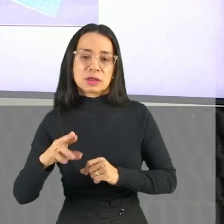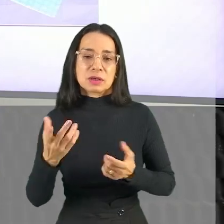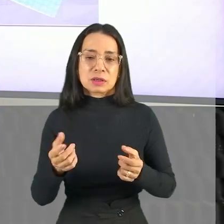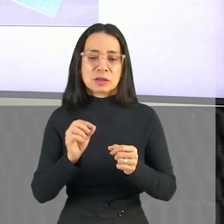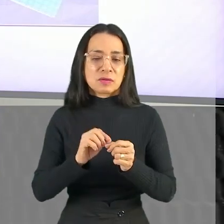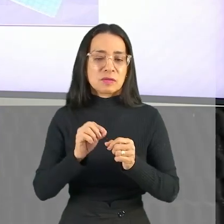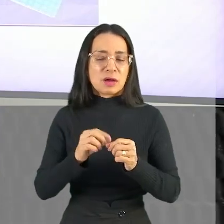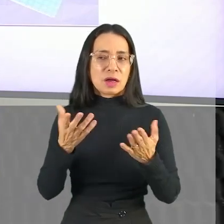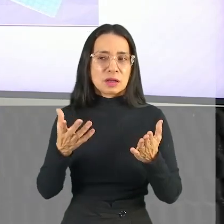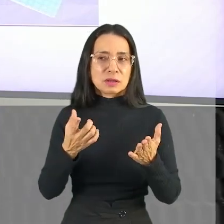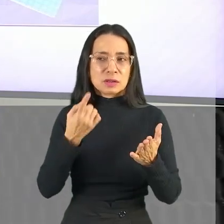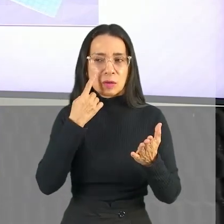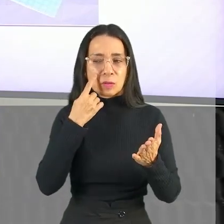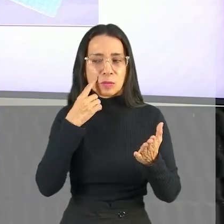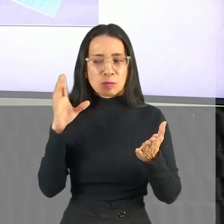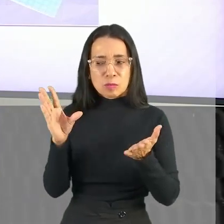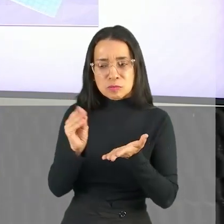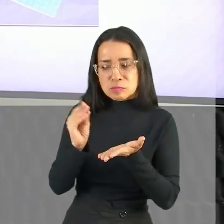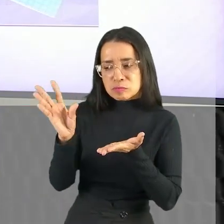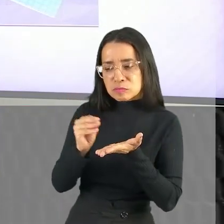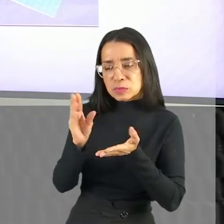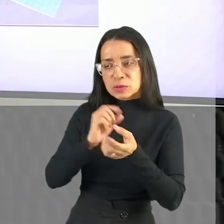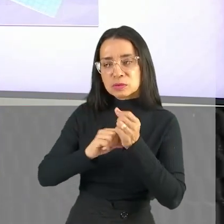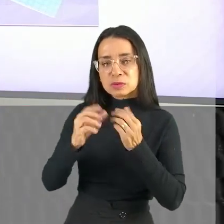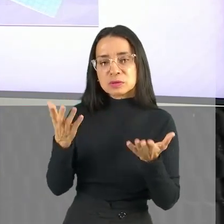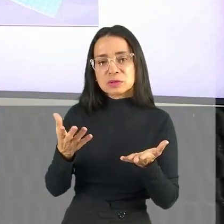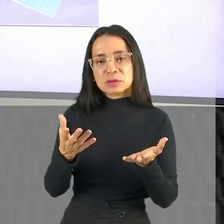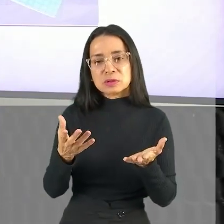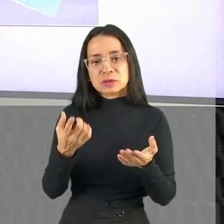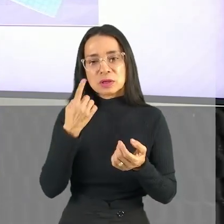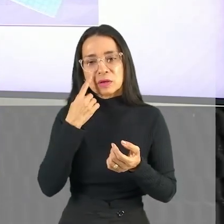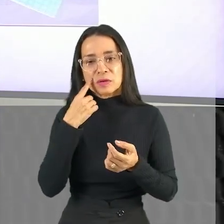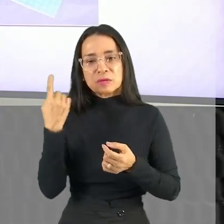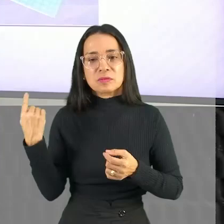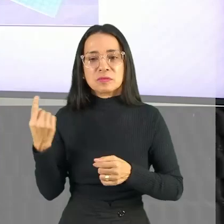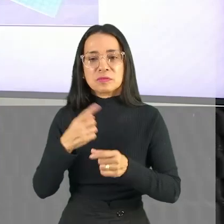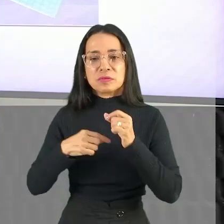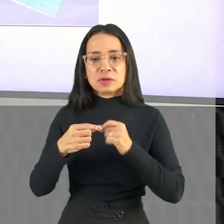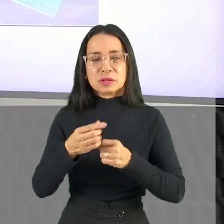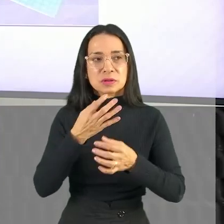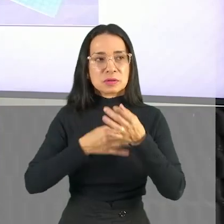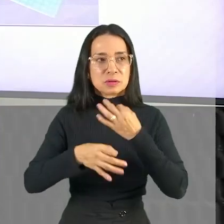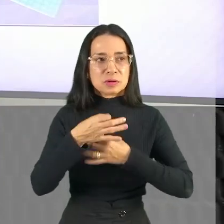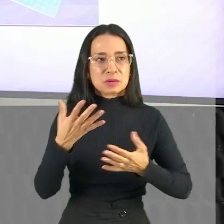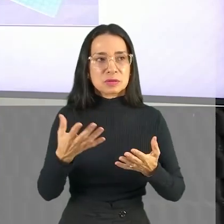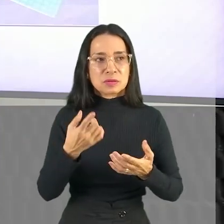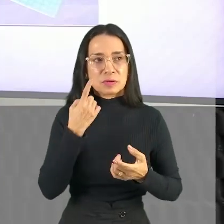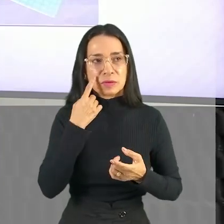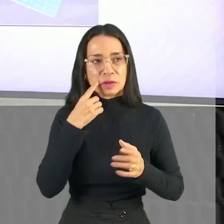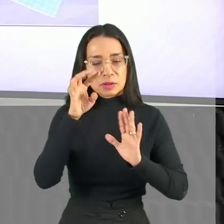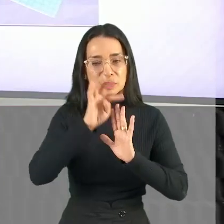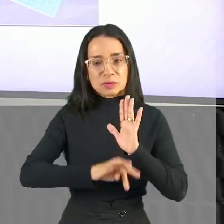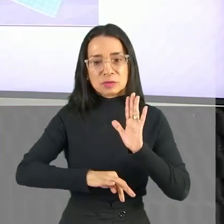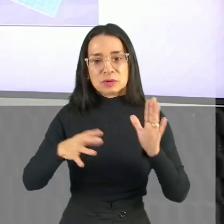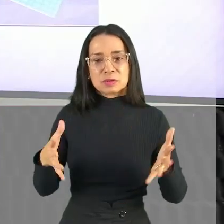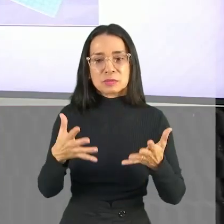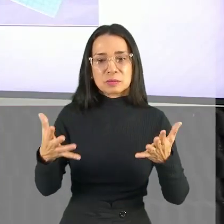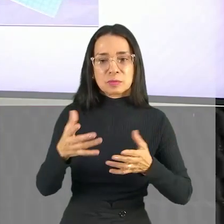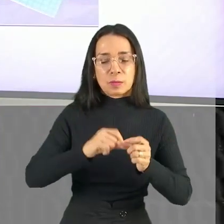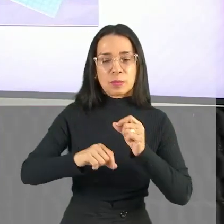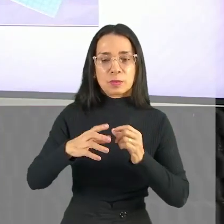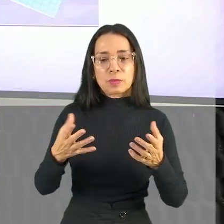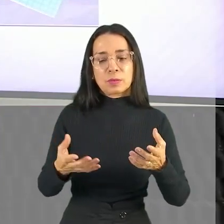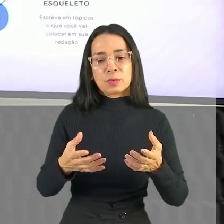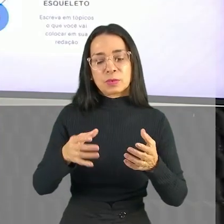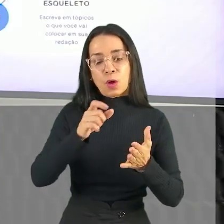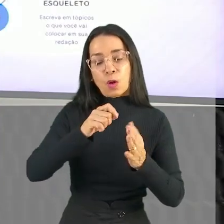raio-x disso, né? Retire as palavras-chave, veja qual é o percurso argumentativo, leia os textos motivadores, elabore o esqueleto com os tópicos que